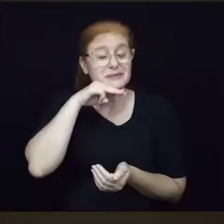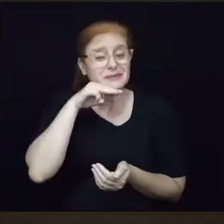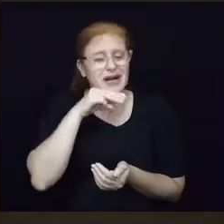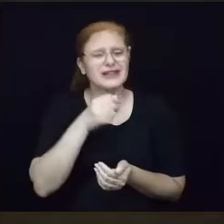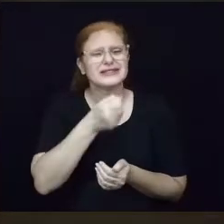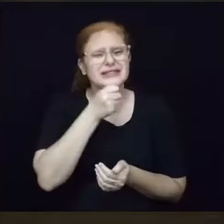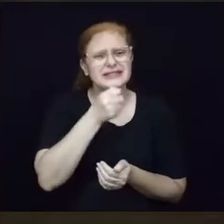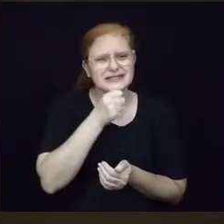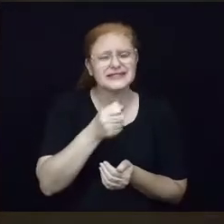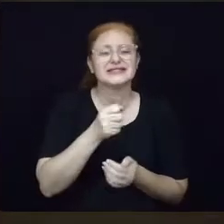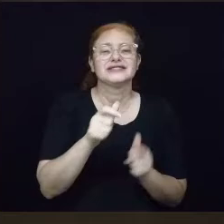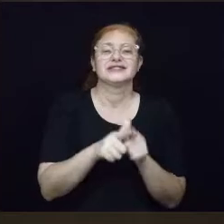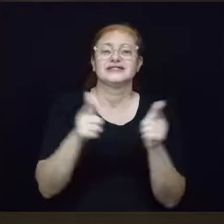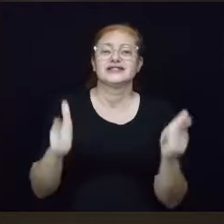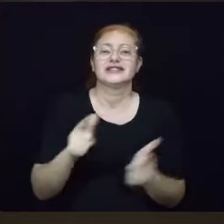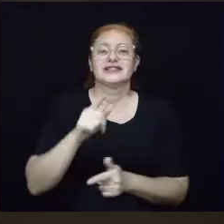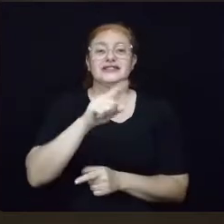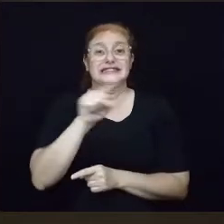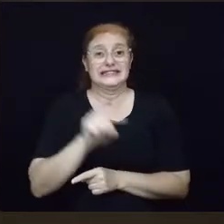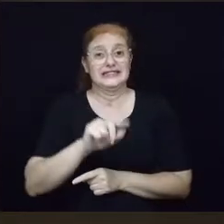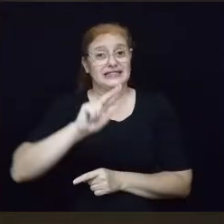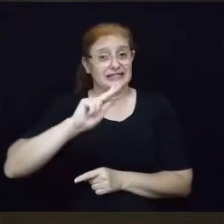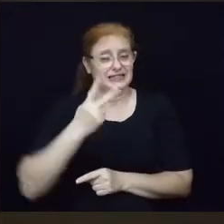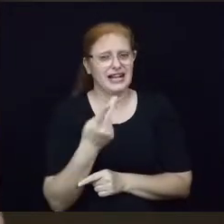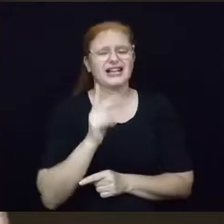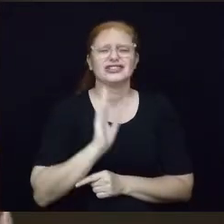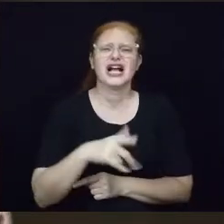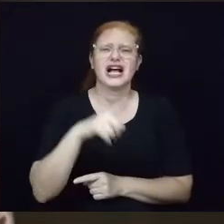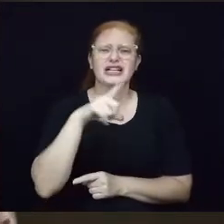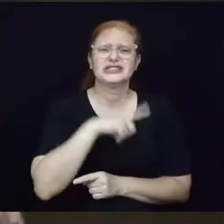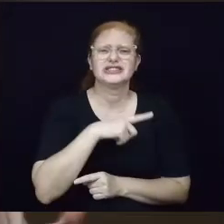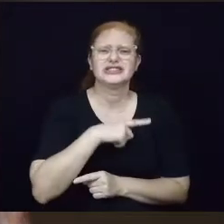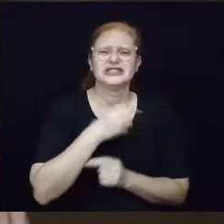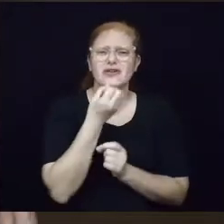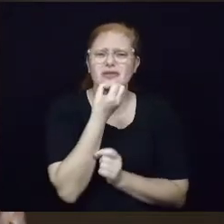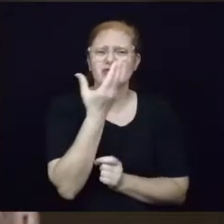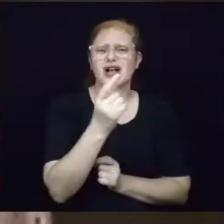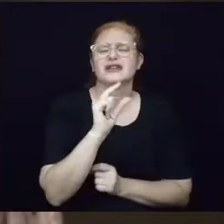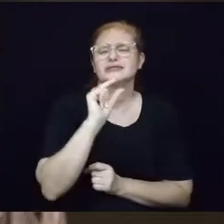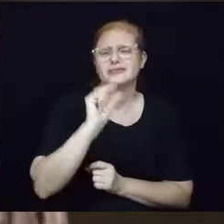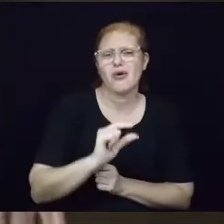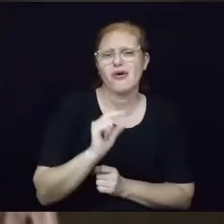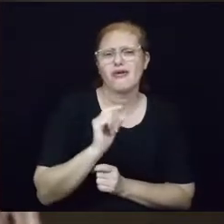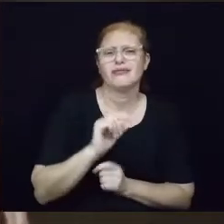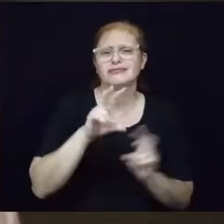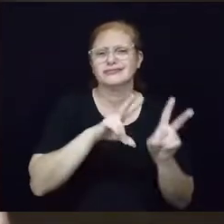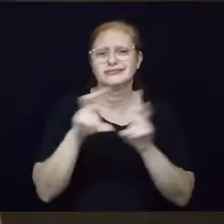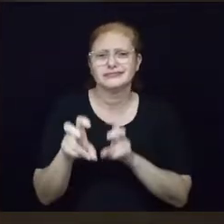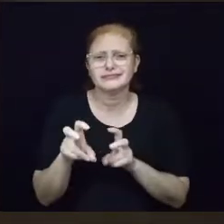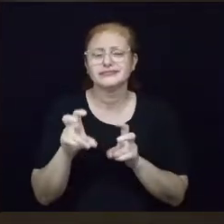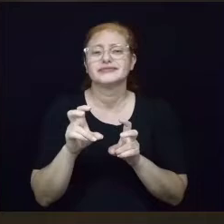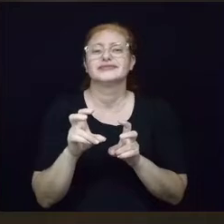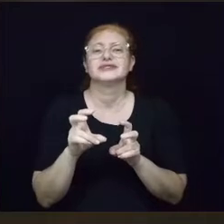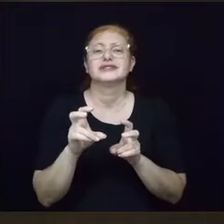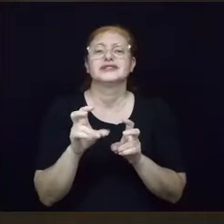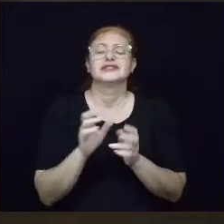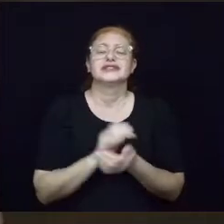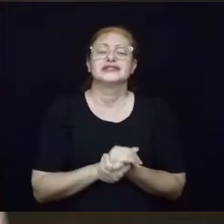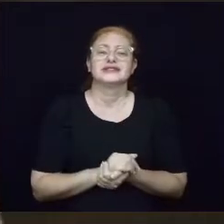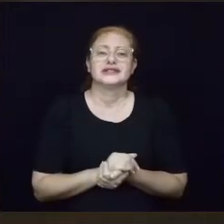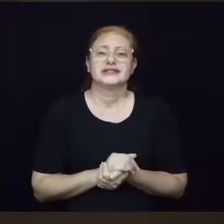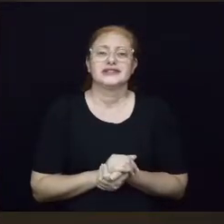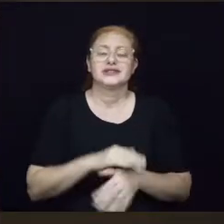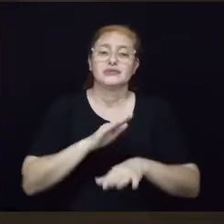Mauro, em entrevista para a ZH, e também já tinhas contado um pouco sobre essa questão para a